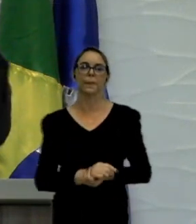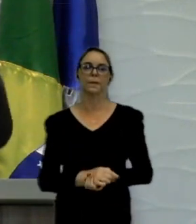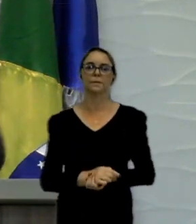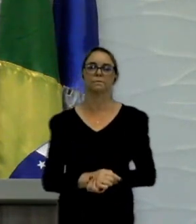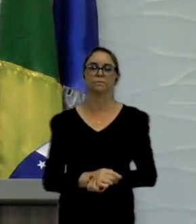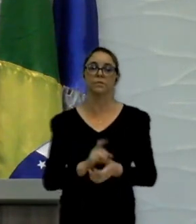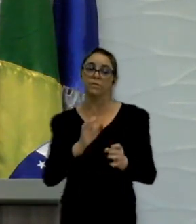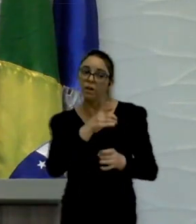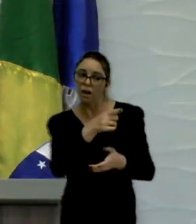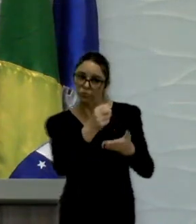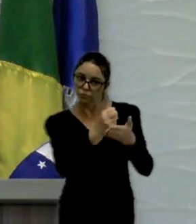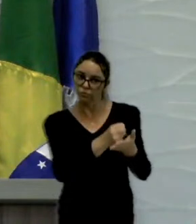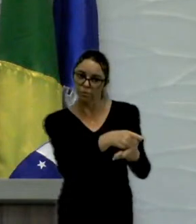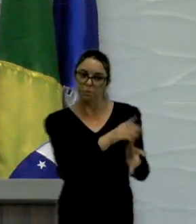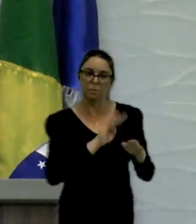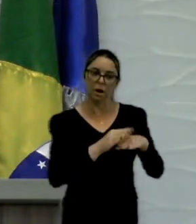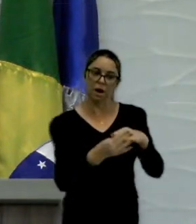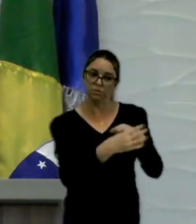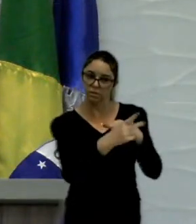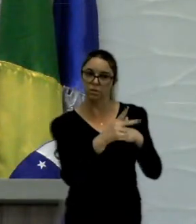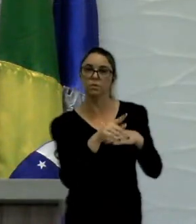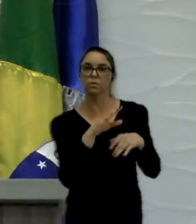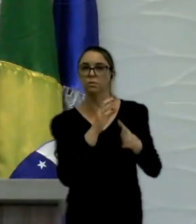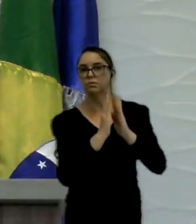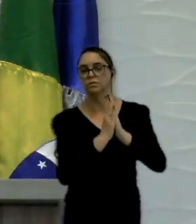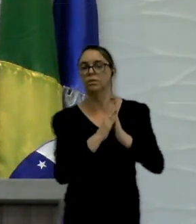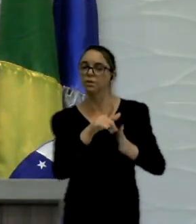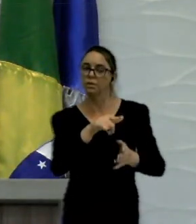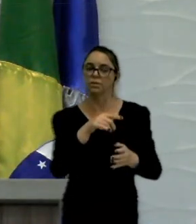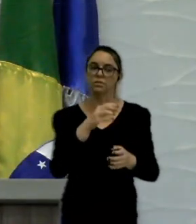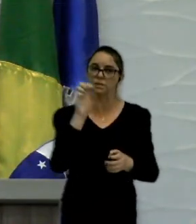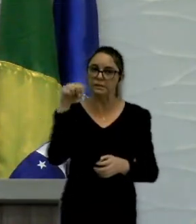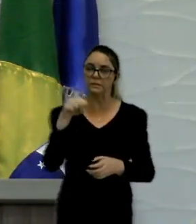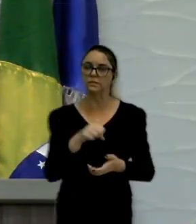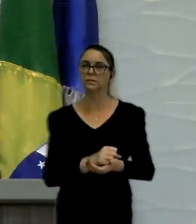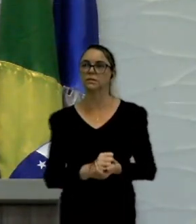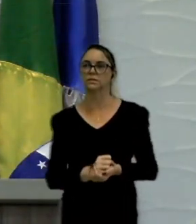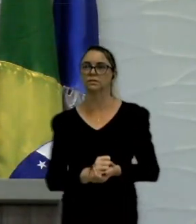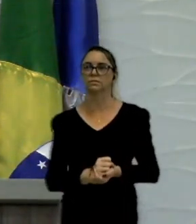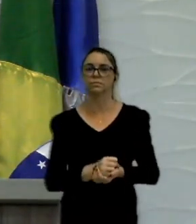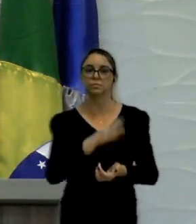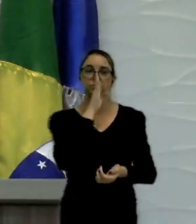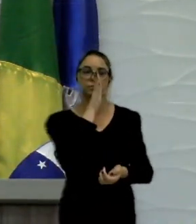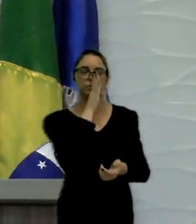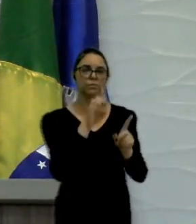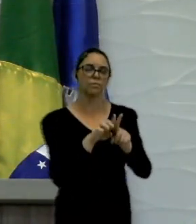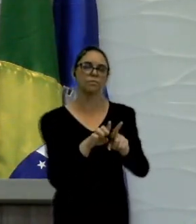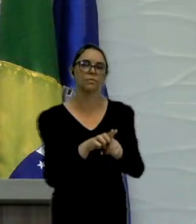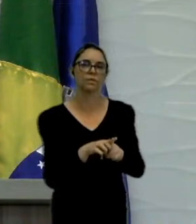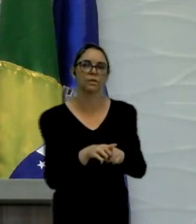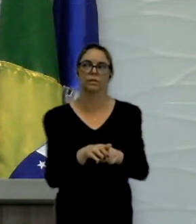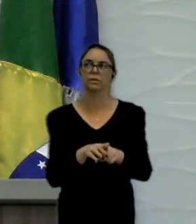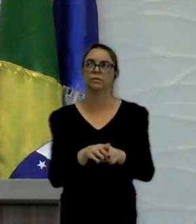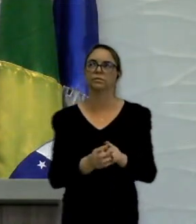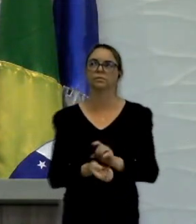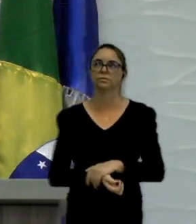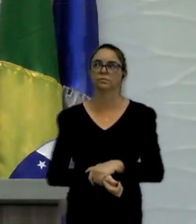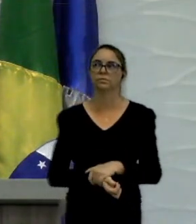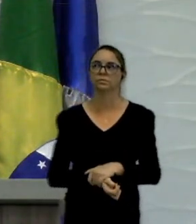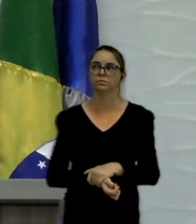menos isso pelo seu bairro. Vote a favor. E fique calado. Então eu quero dizer e